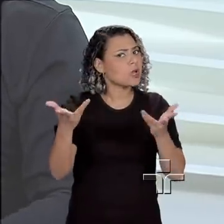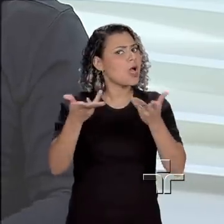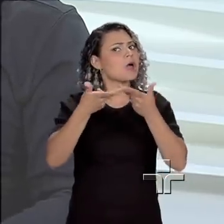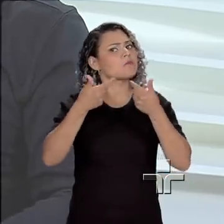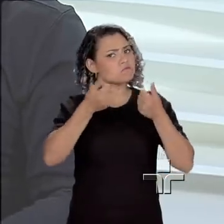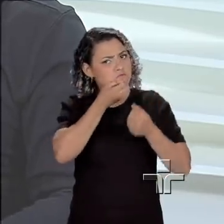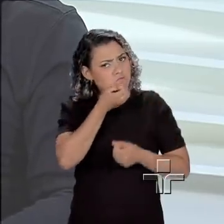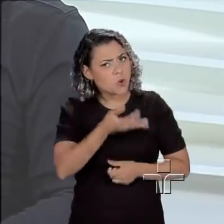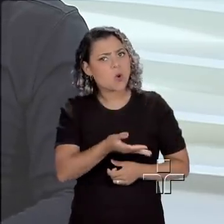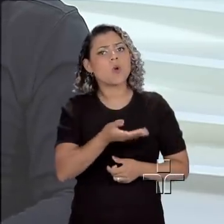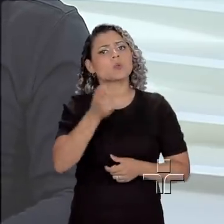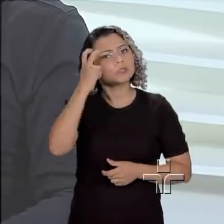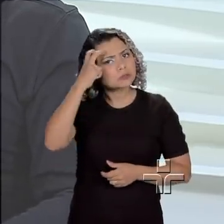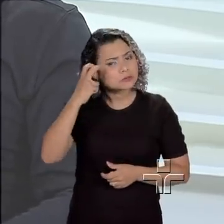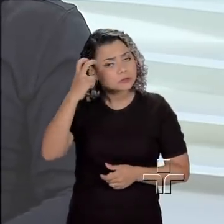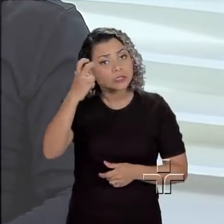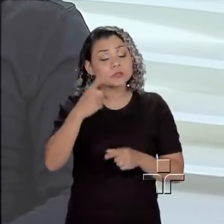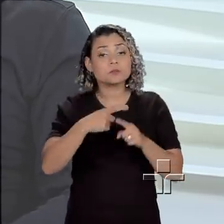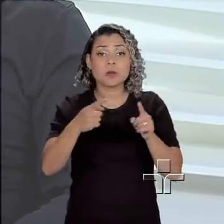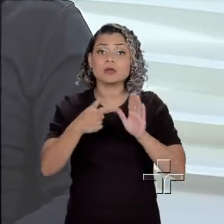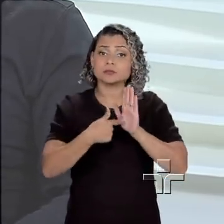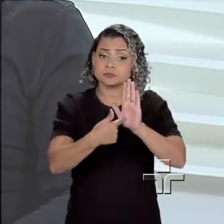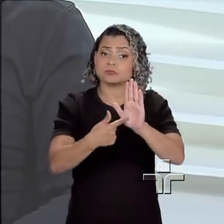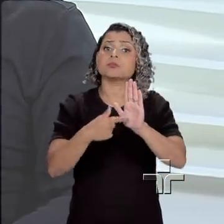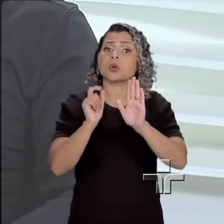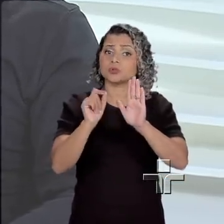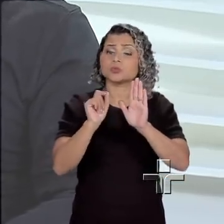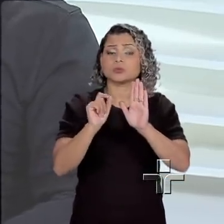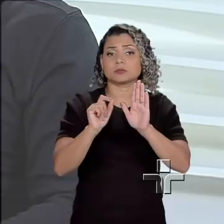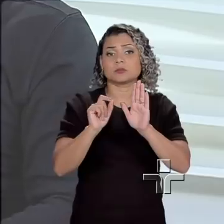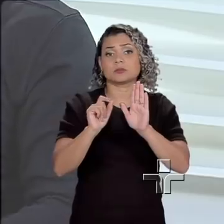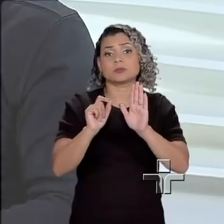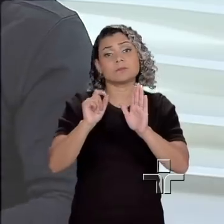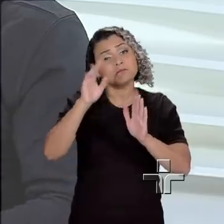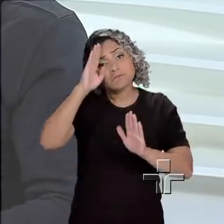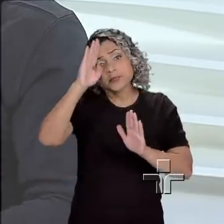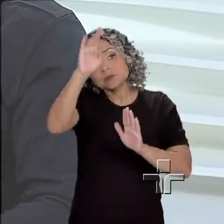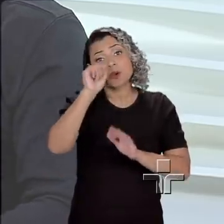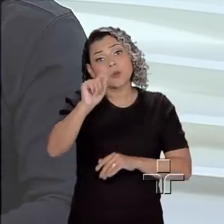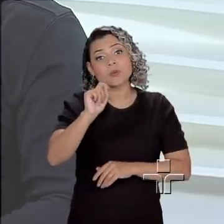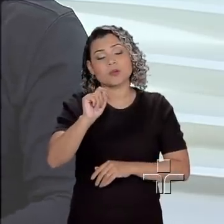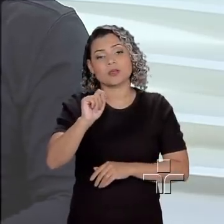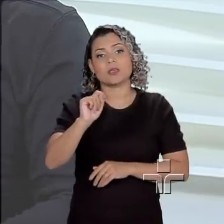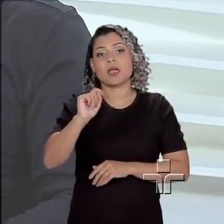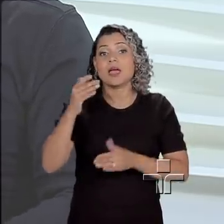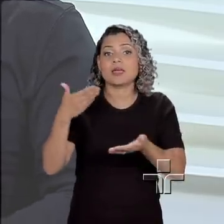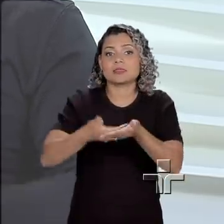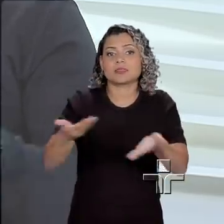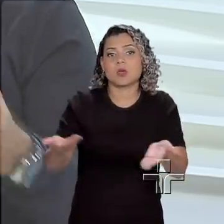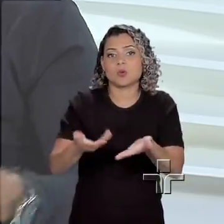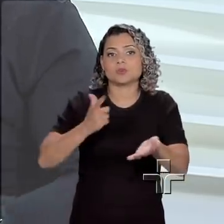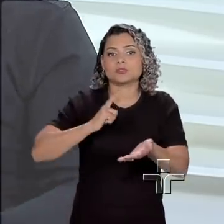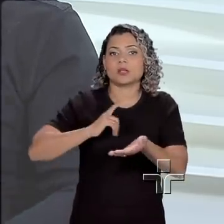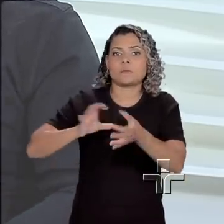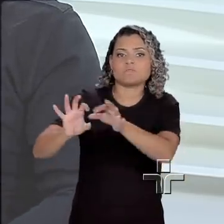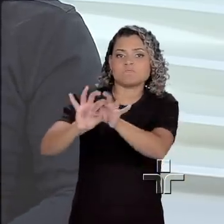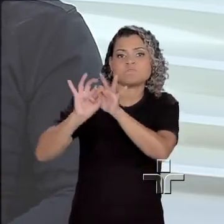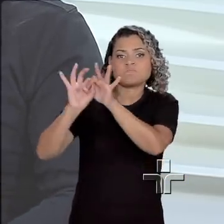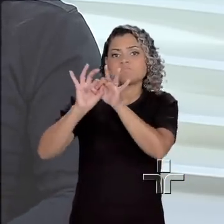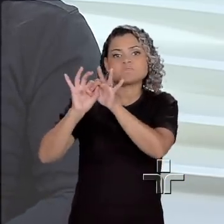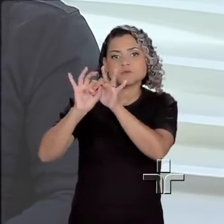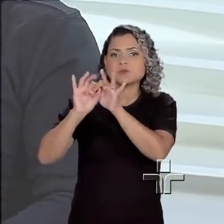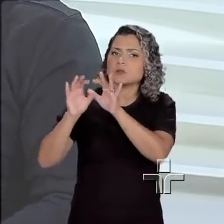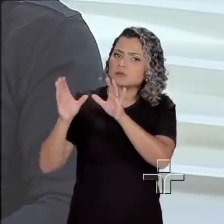a história do Brasil mostra isso, mas é principalmente uma irmandade, né, até hoje, de que formam pessoas